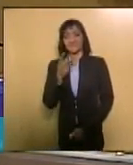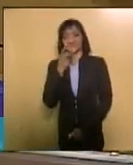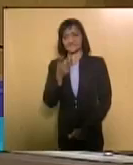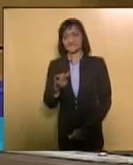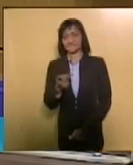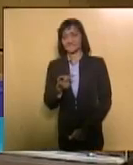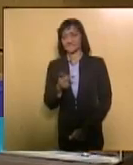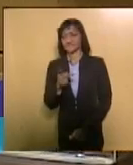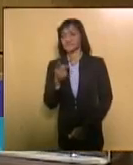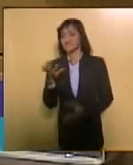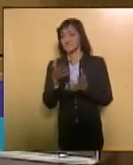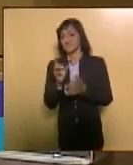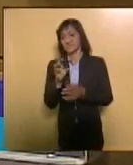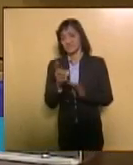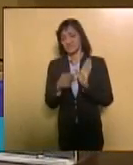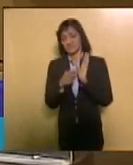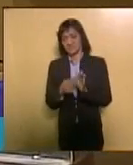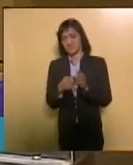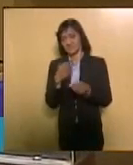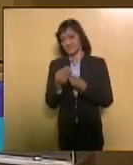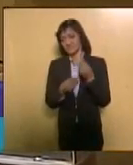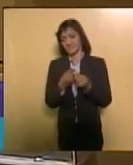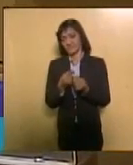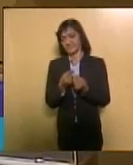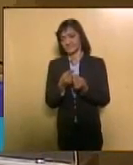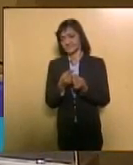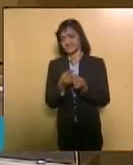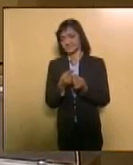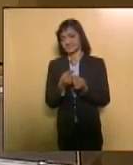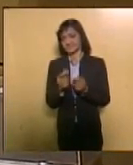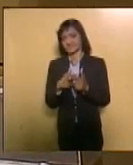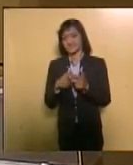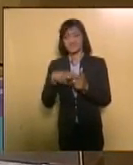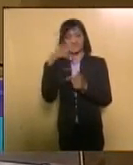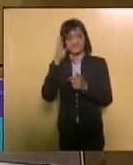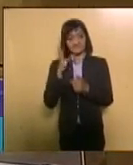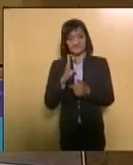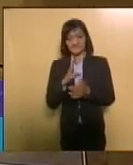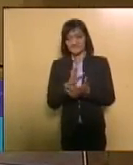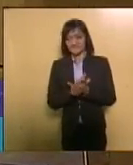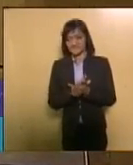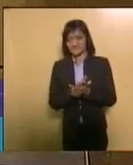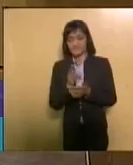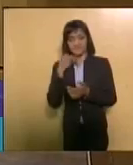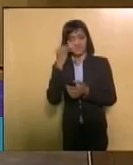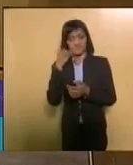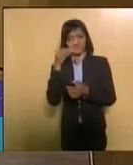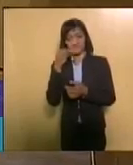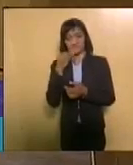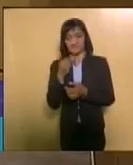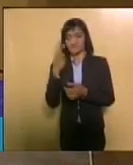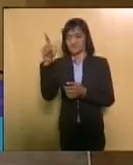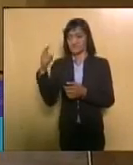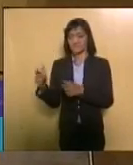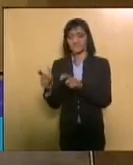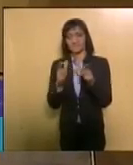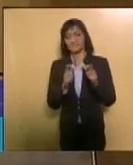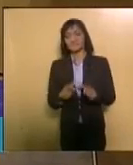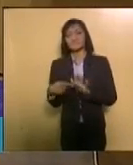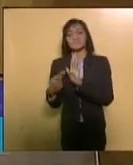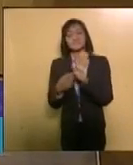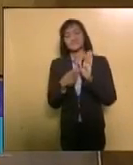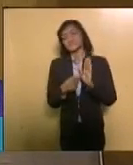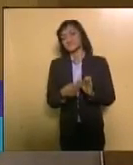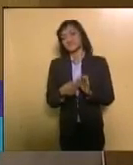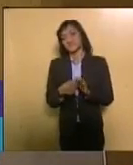trazer a reflexão sobre os casos brasileiros né citou uma série de experiências internacionais que mostraram